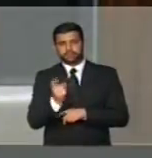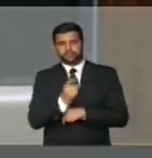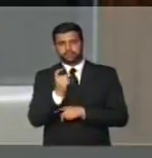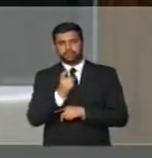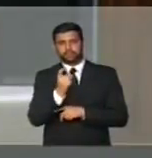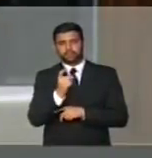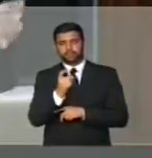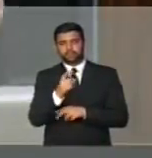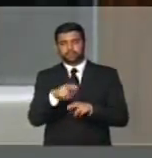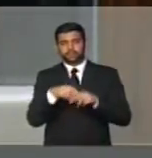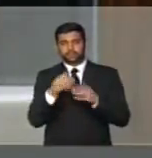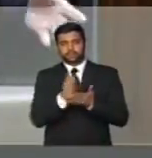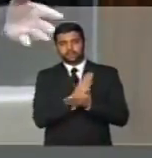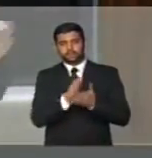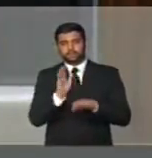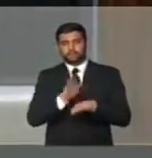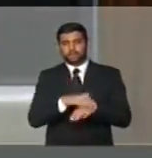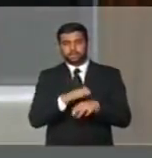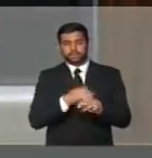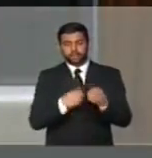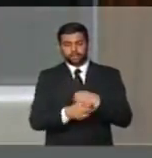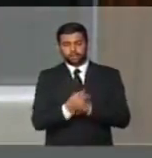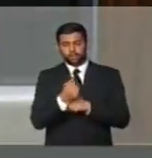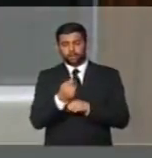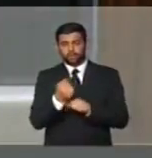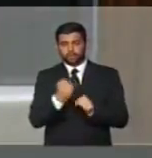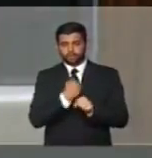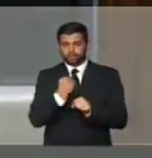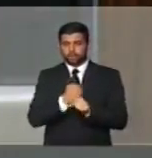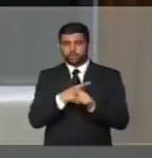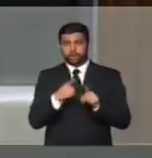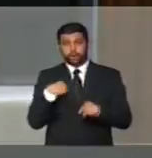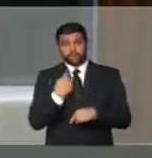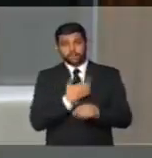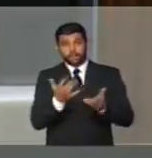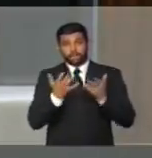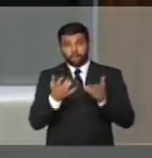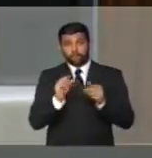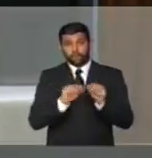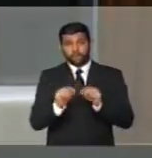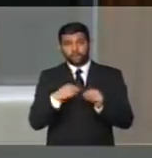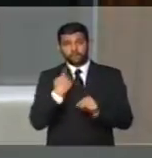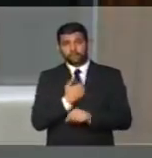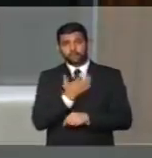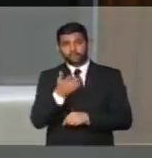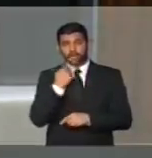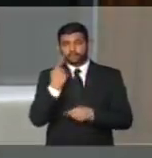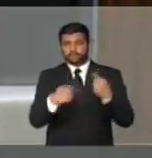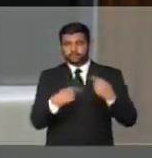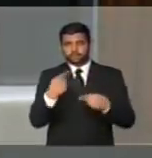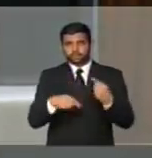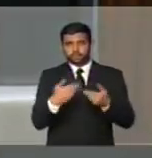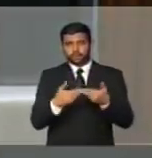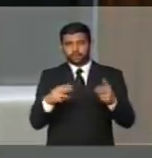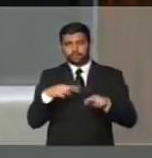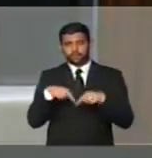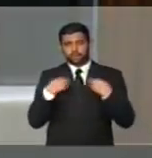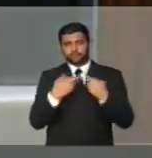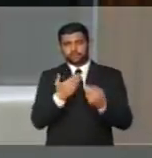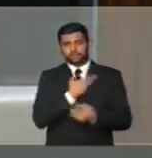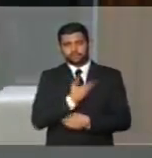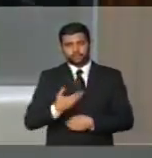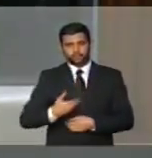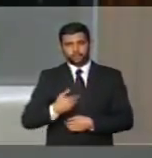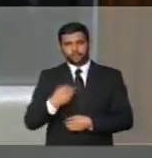altitude, talvez seja até mais econômico. O que é que a gente quer? A gente quer, e já tratou isso agora numa audiência